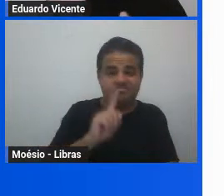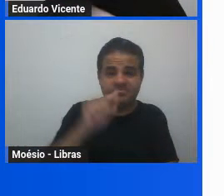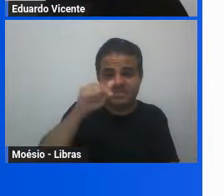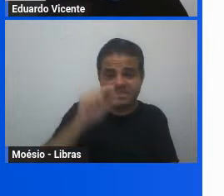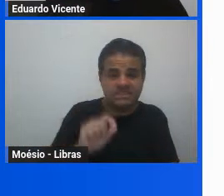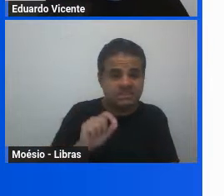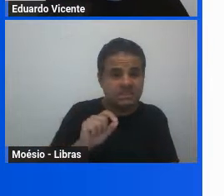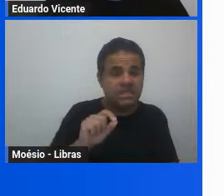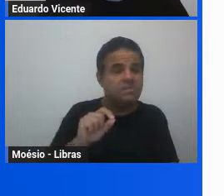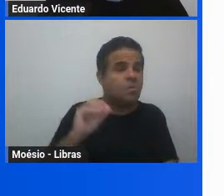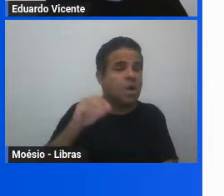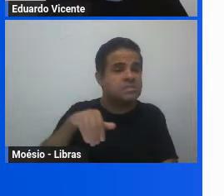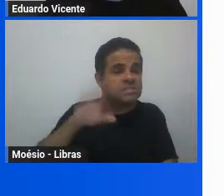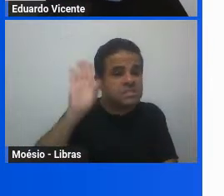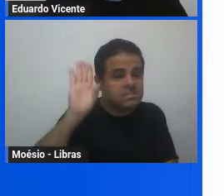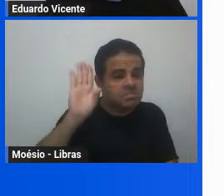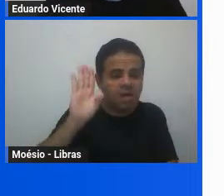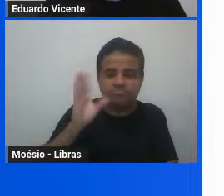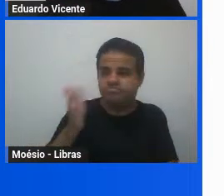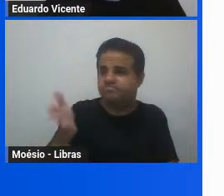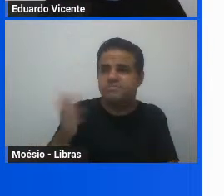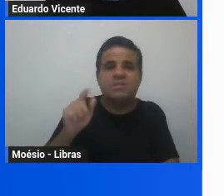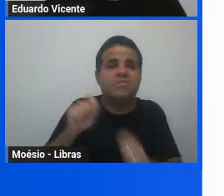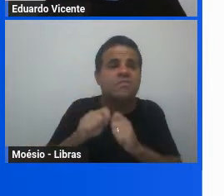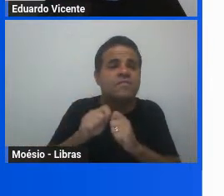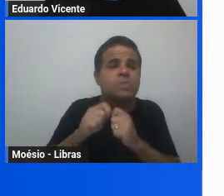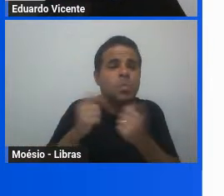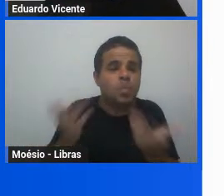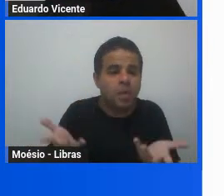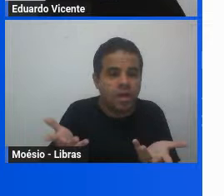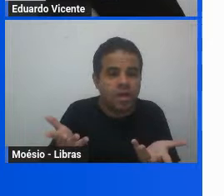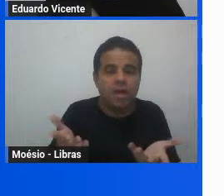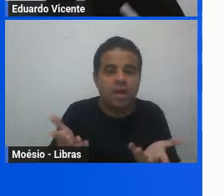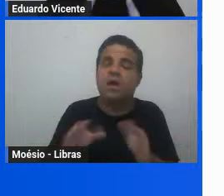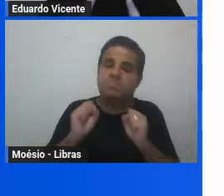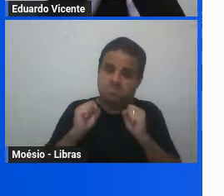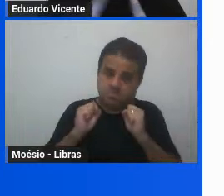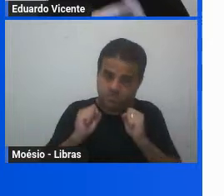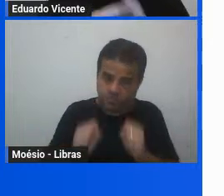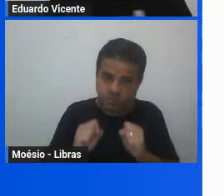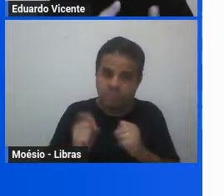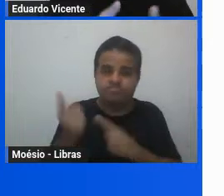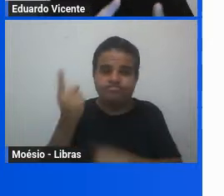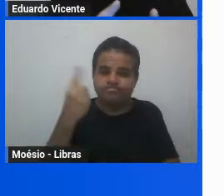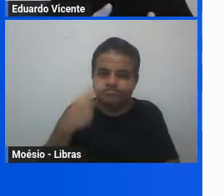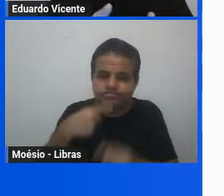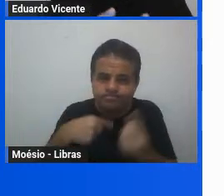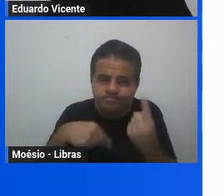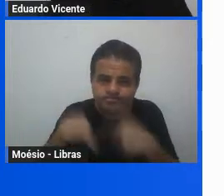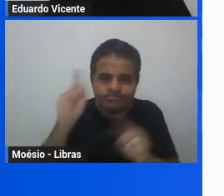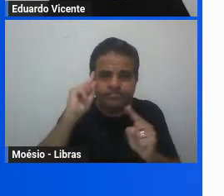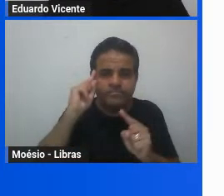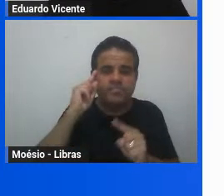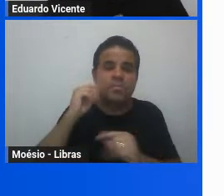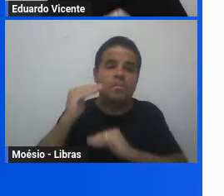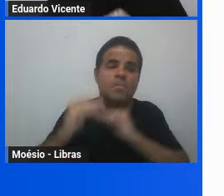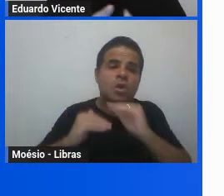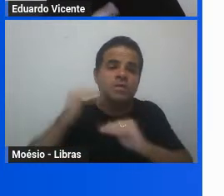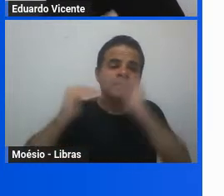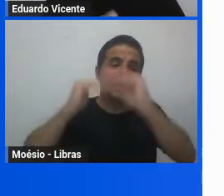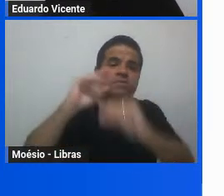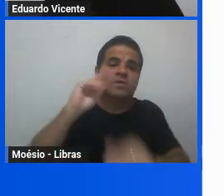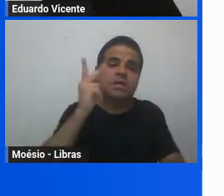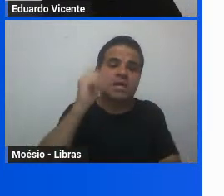acima de 70. Olha, neste caso, então, podemos estar evoluindo para um processo de uma